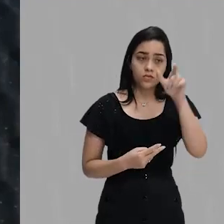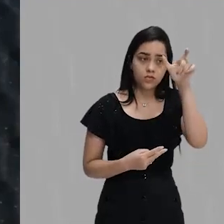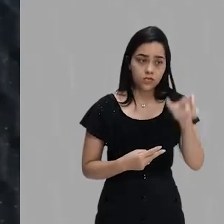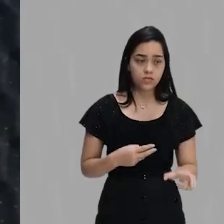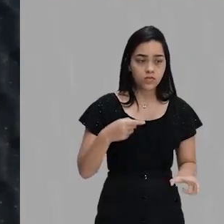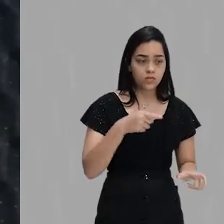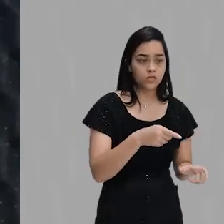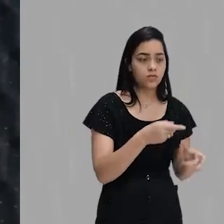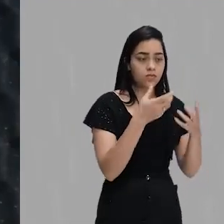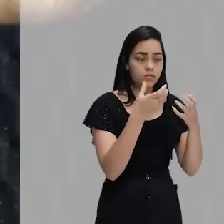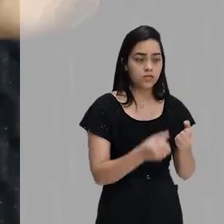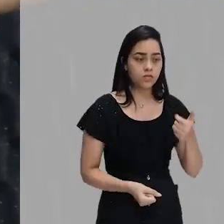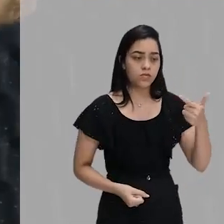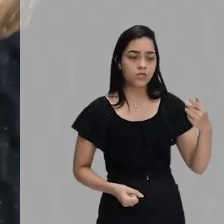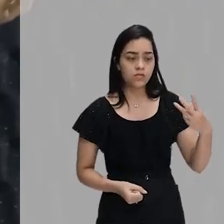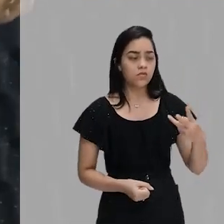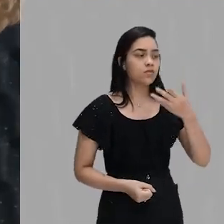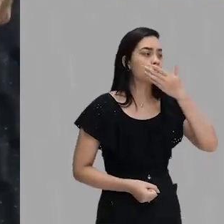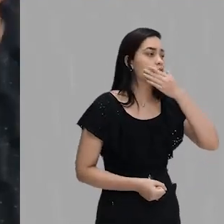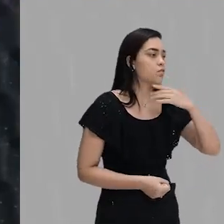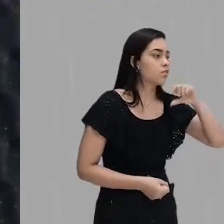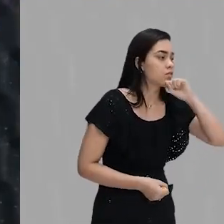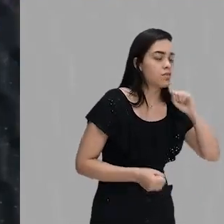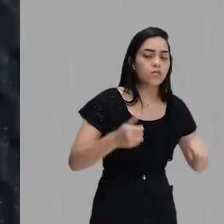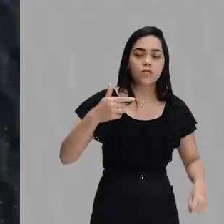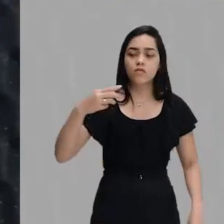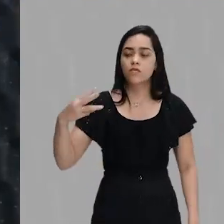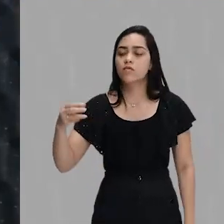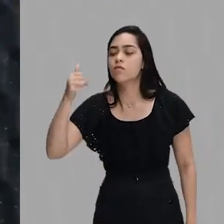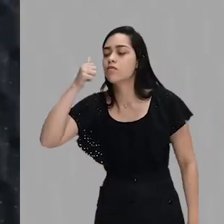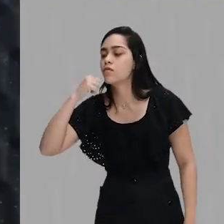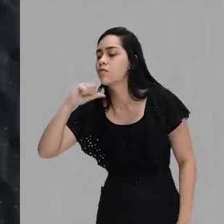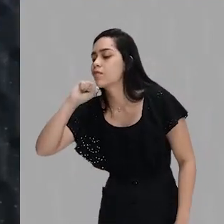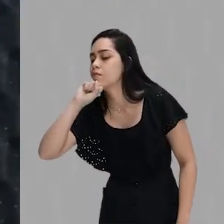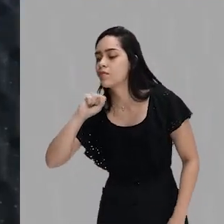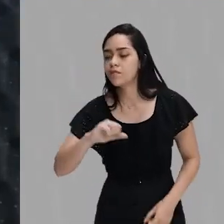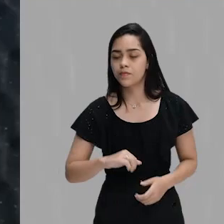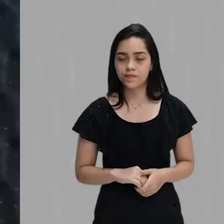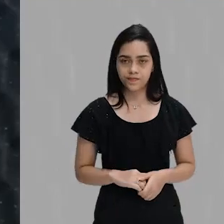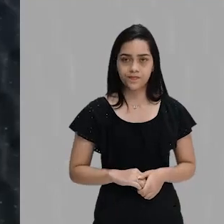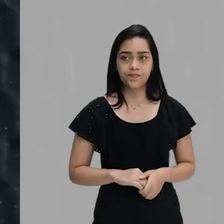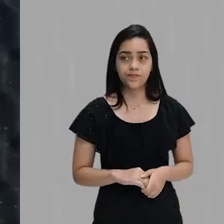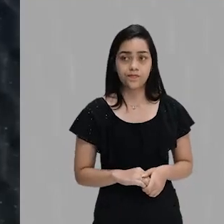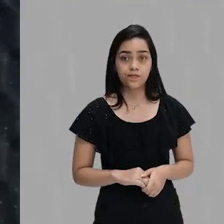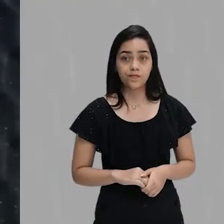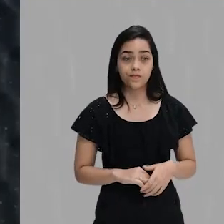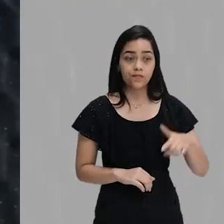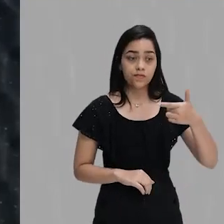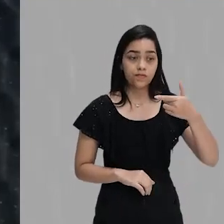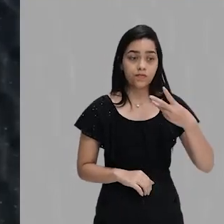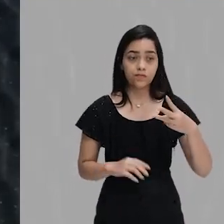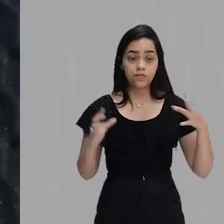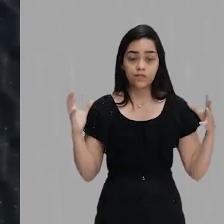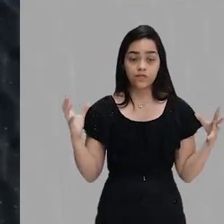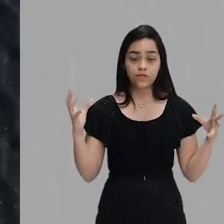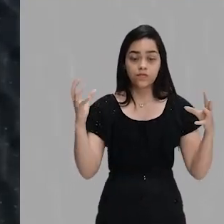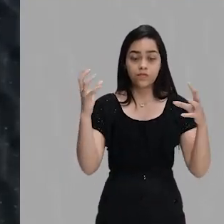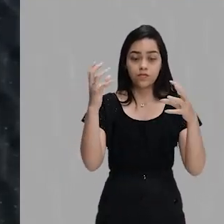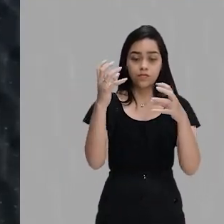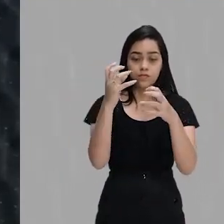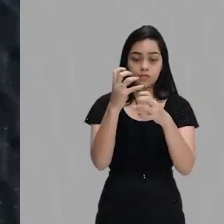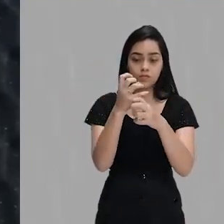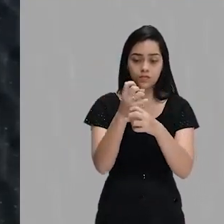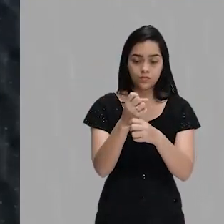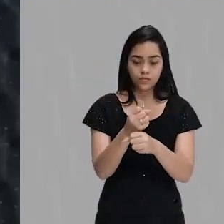ele recebeu 23 cromossomos do pai e 23 cromossomos da mãe. Esses 23 cromossomos se juntaram